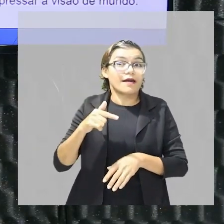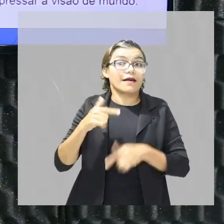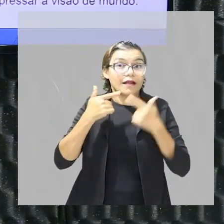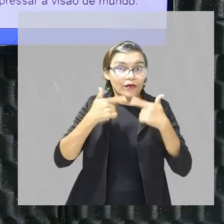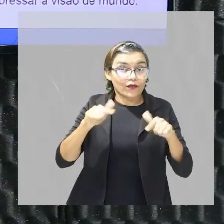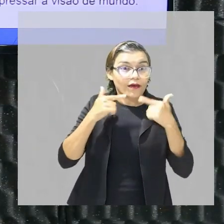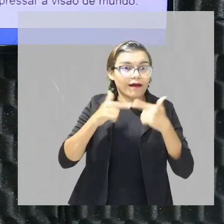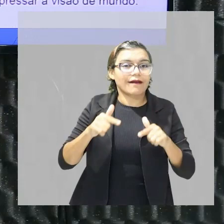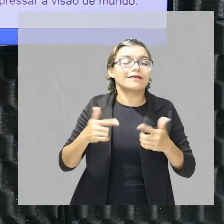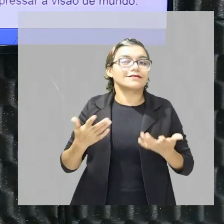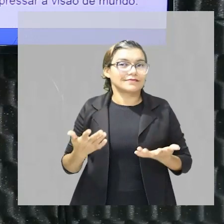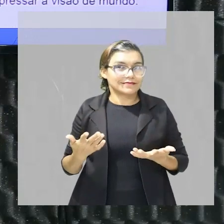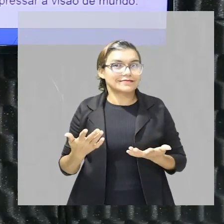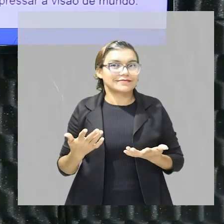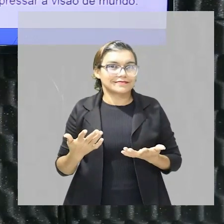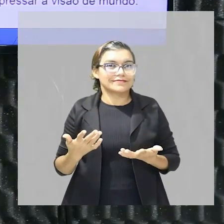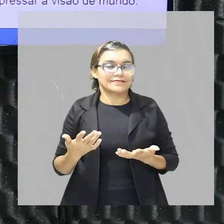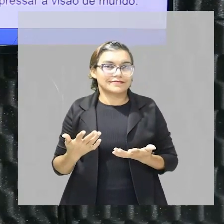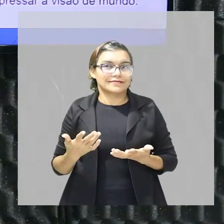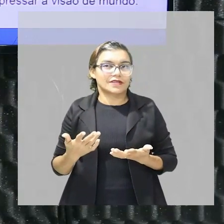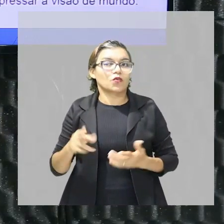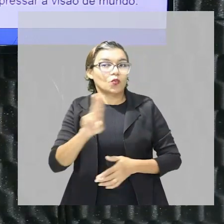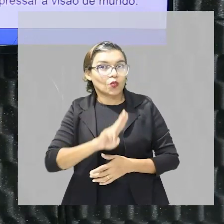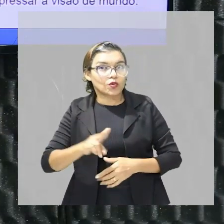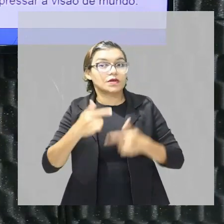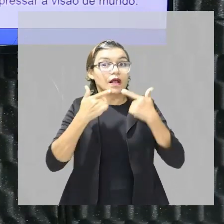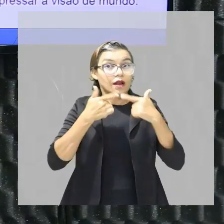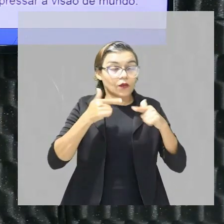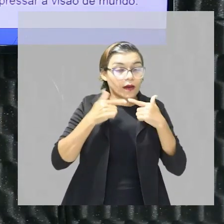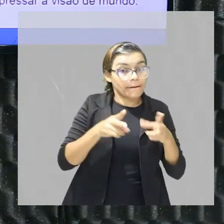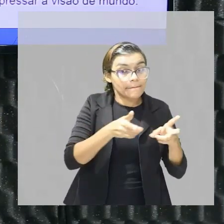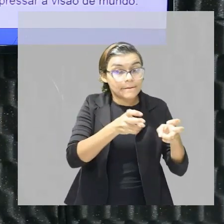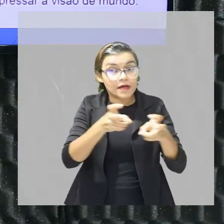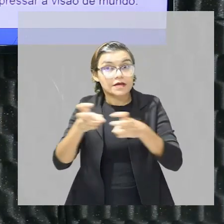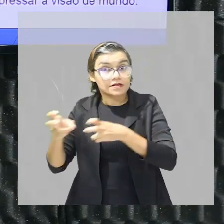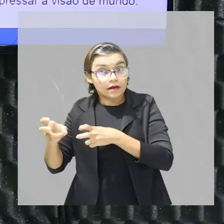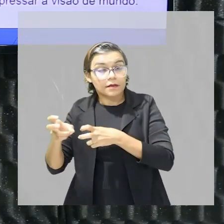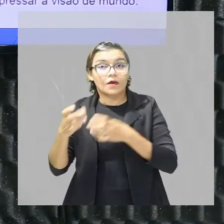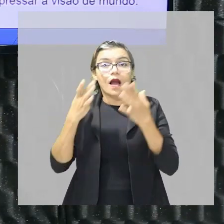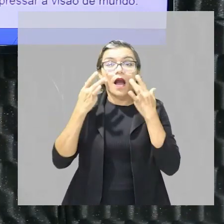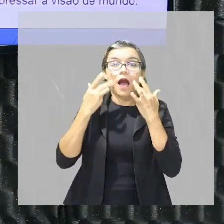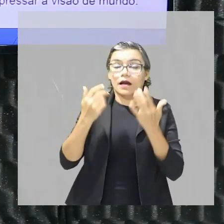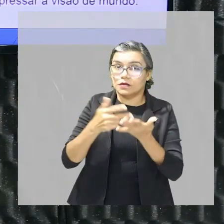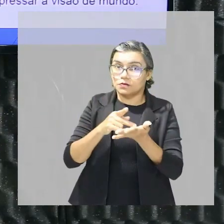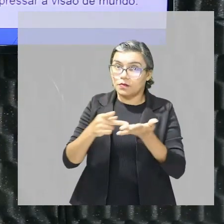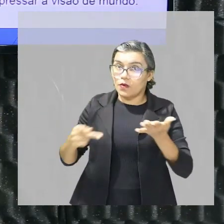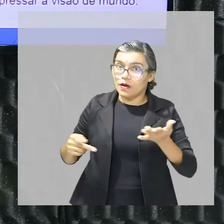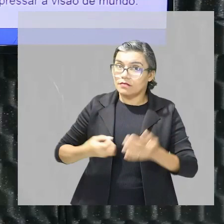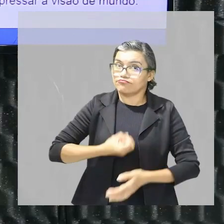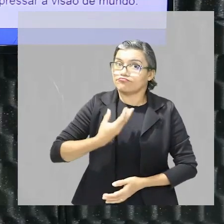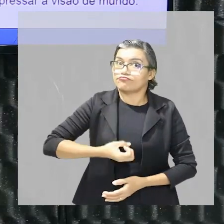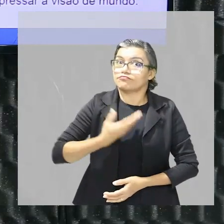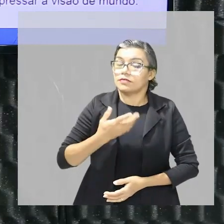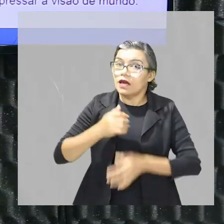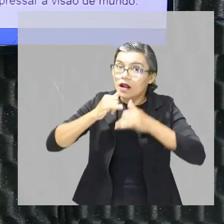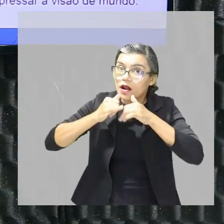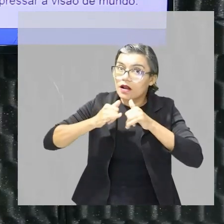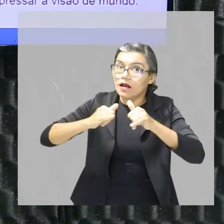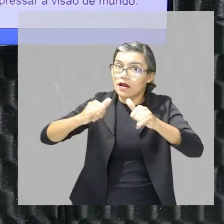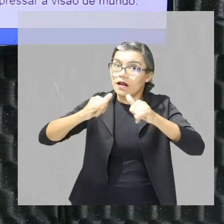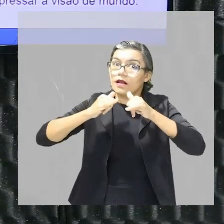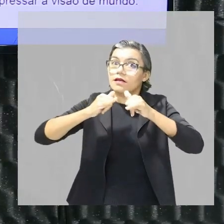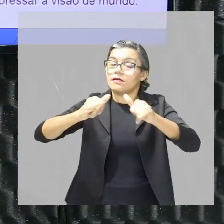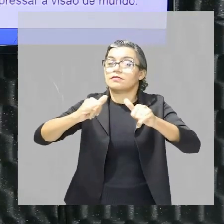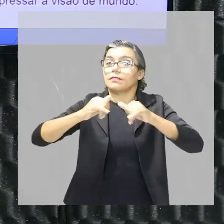através da linguagem é que nós podemos perceber que a arte poética ela é o que propagada ela é